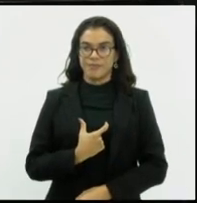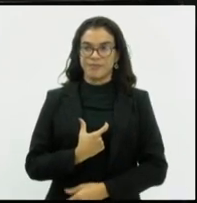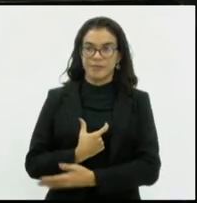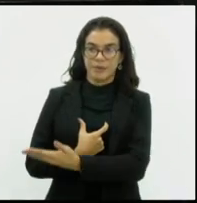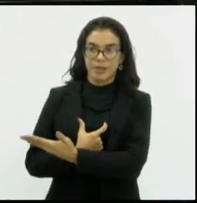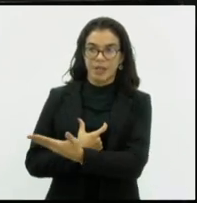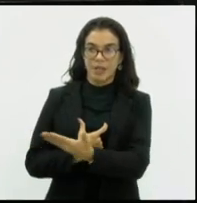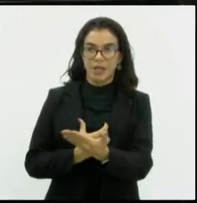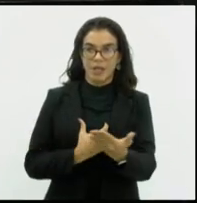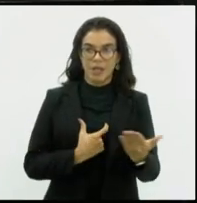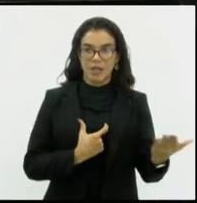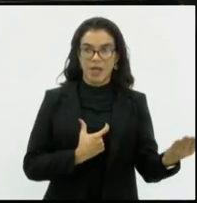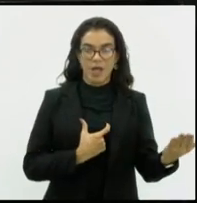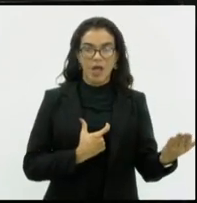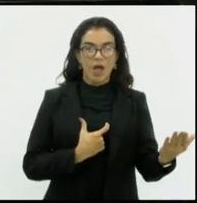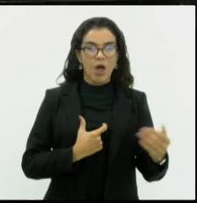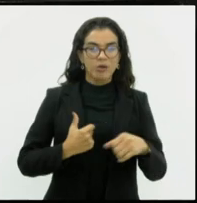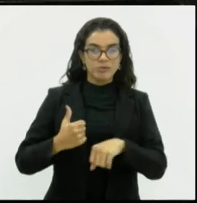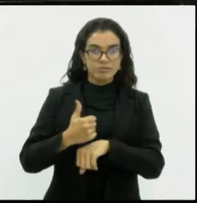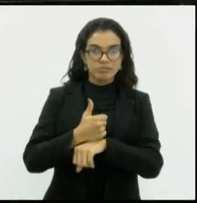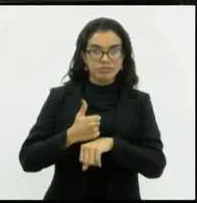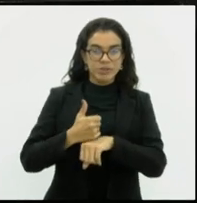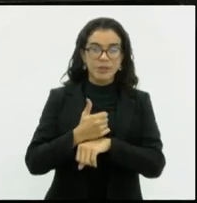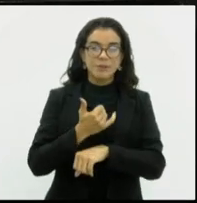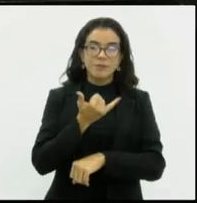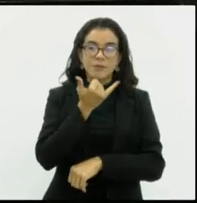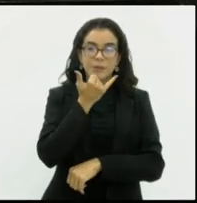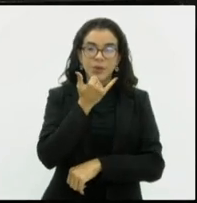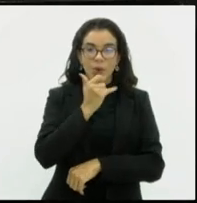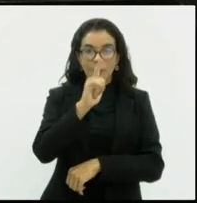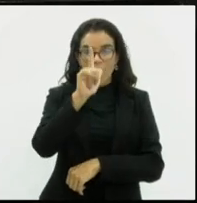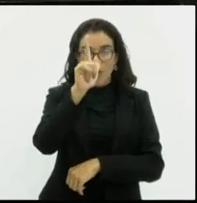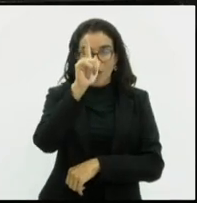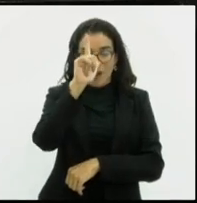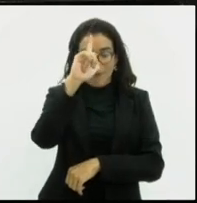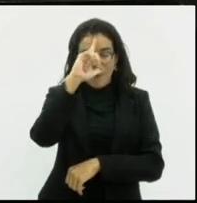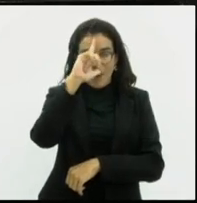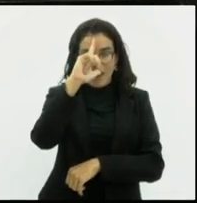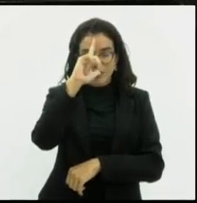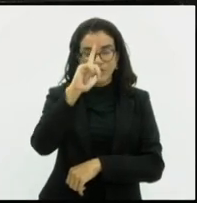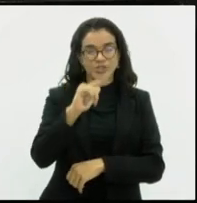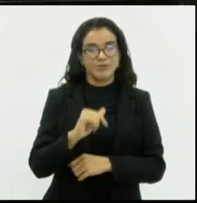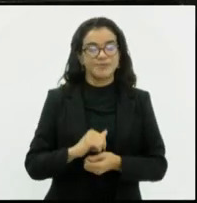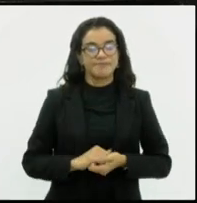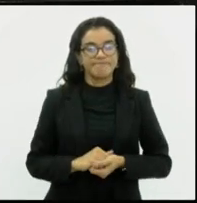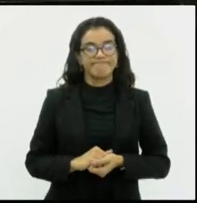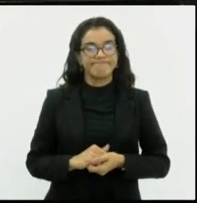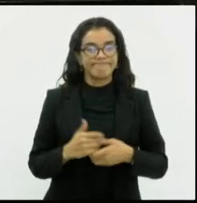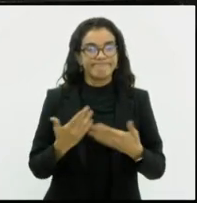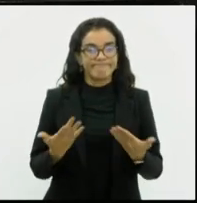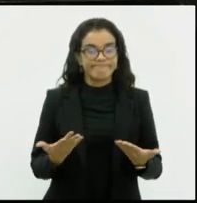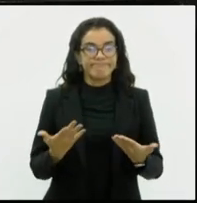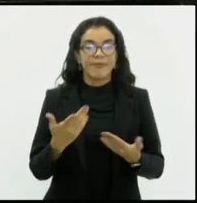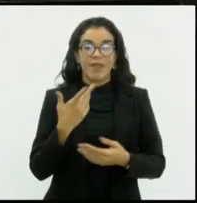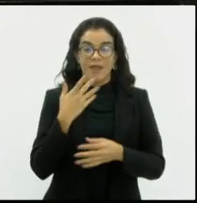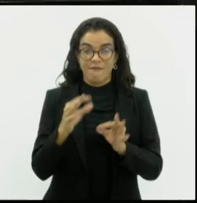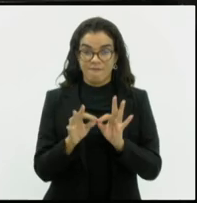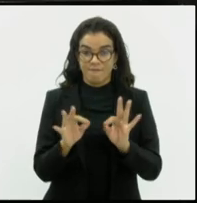aos experts, perdoem o meu latim, que certamente não é existente, mas a frase